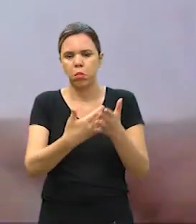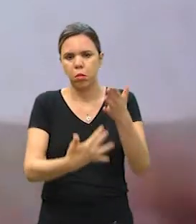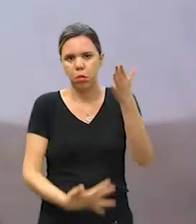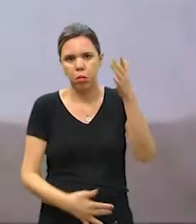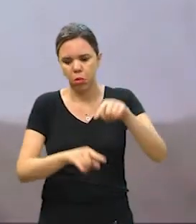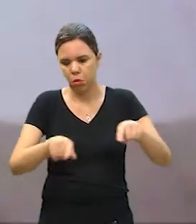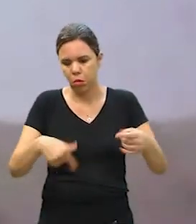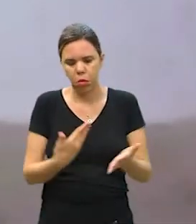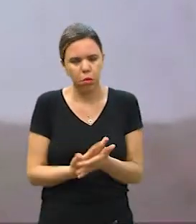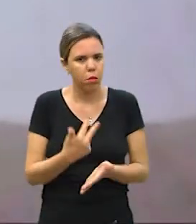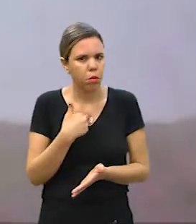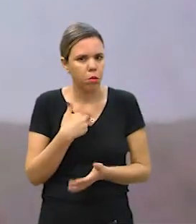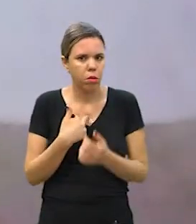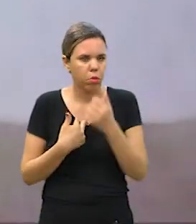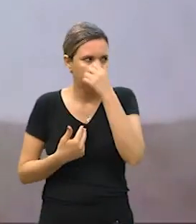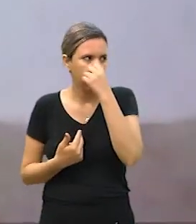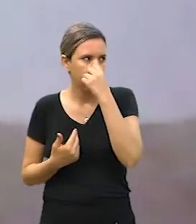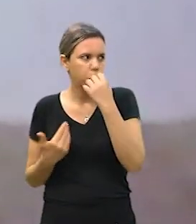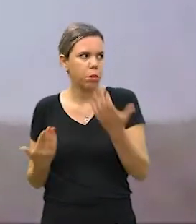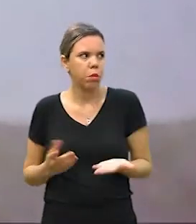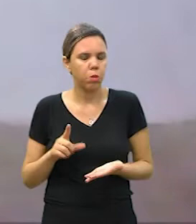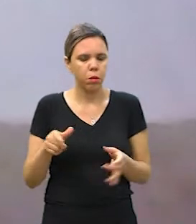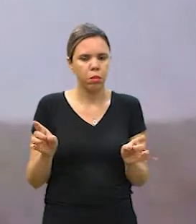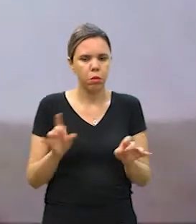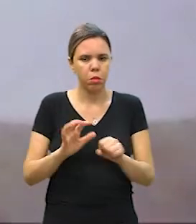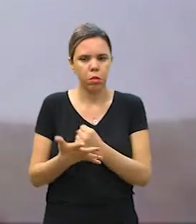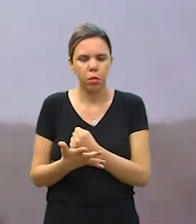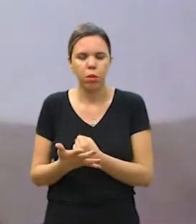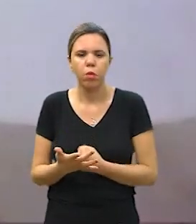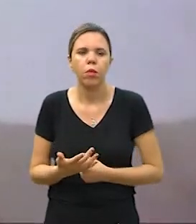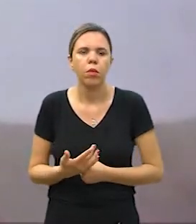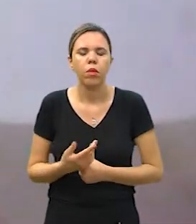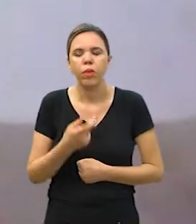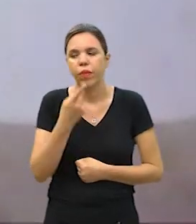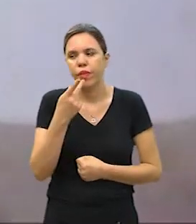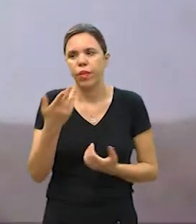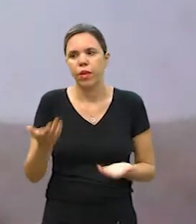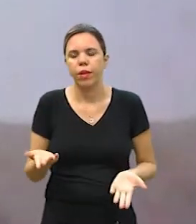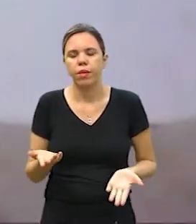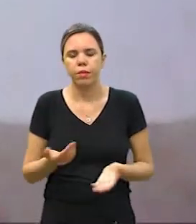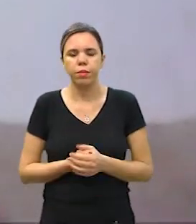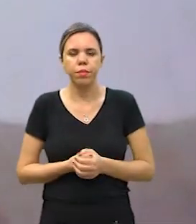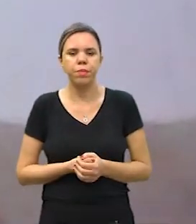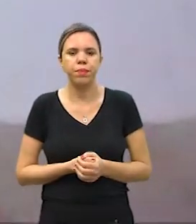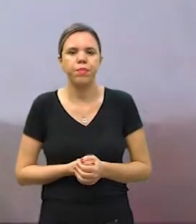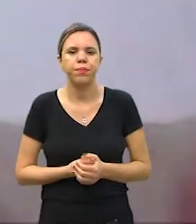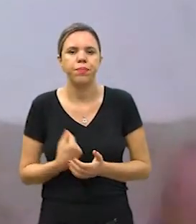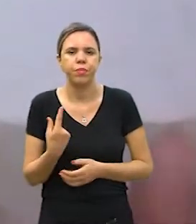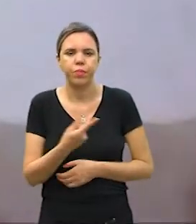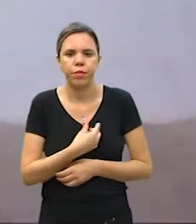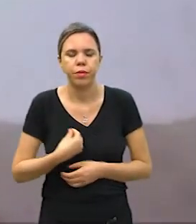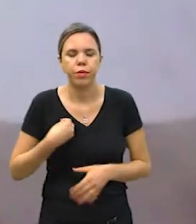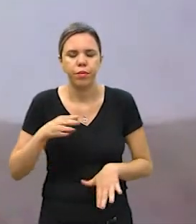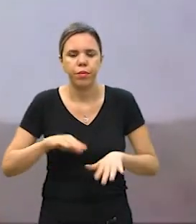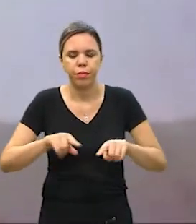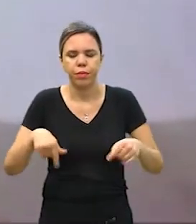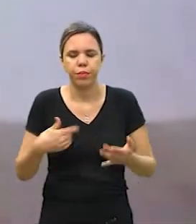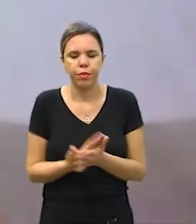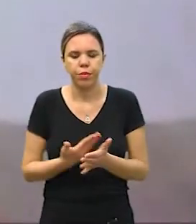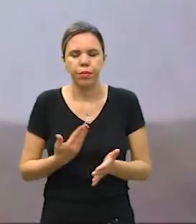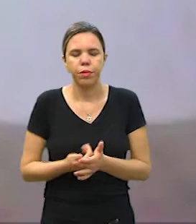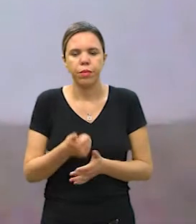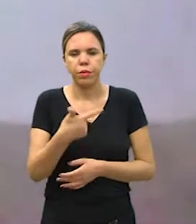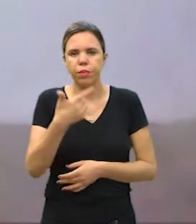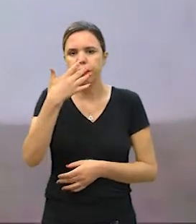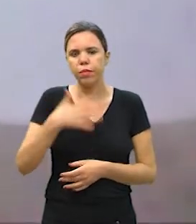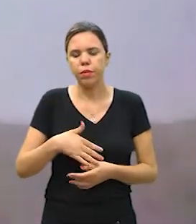não cabe na sala de aula. Agora, depois da pandemia, eu estava até falando, nós estamos, às vezes, na sala de aula ali